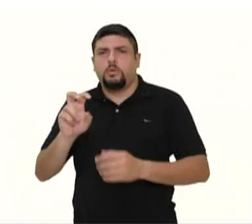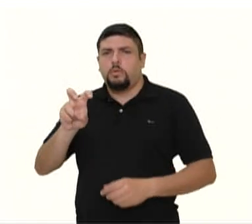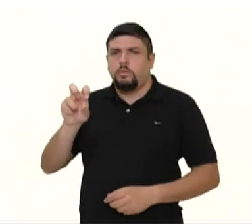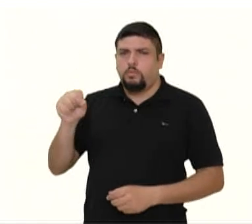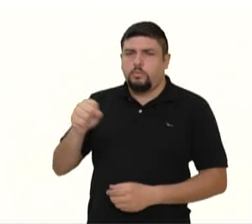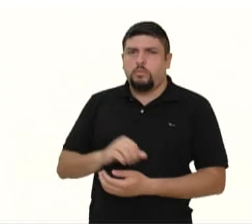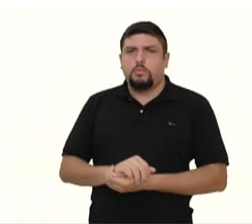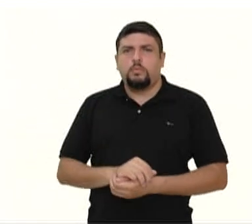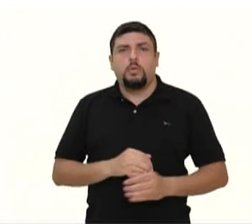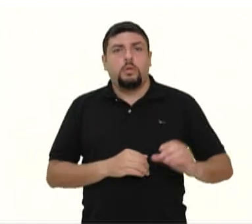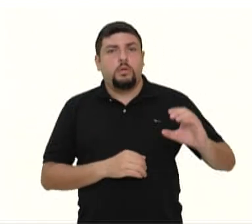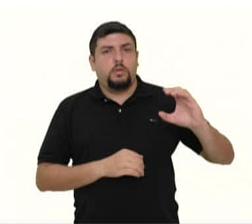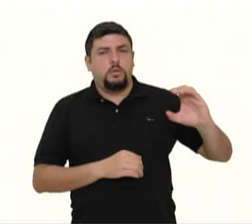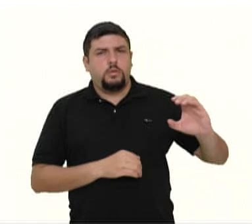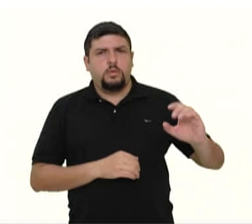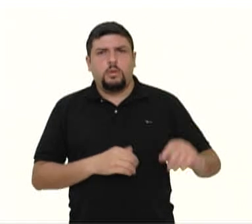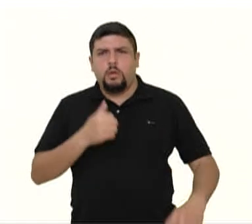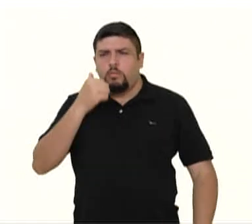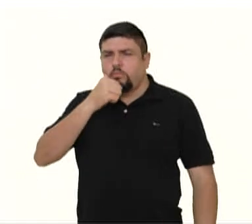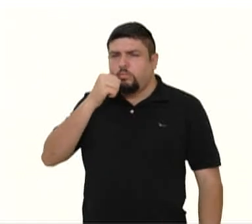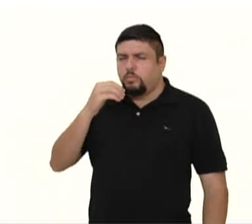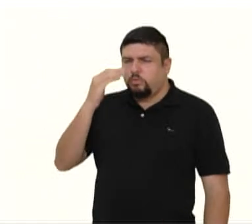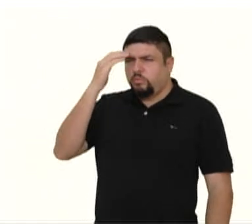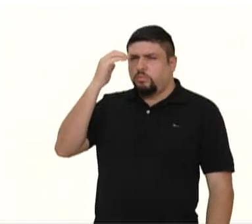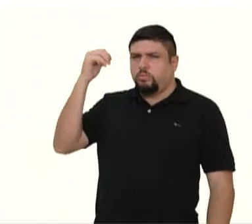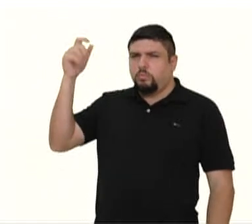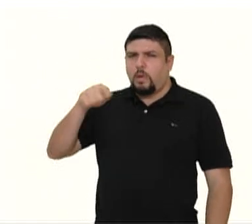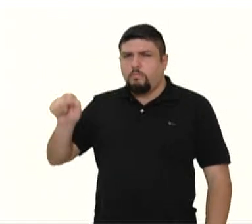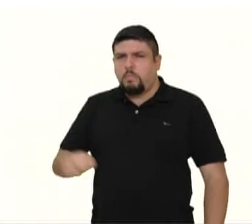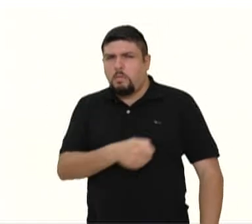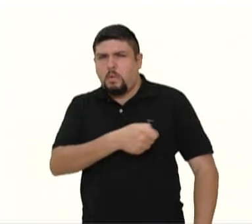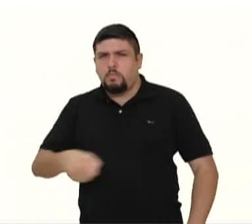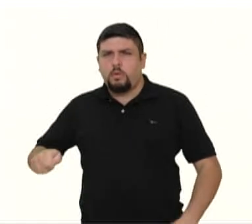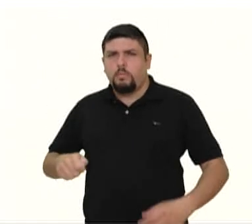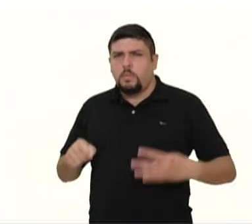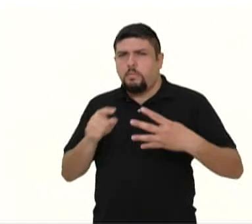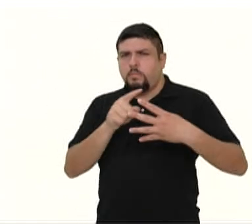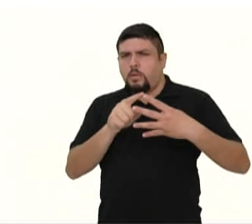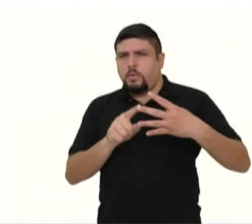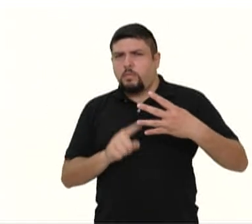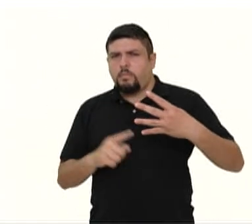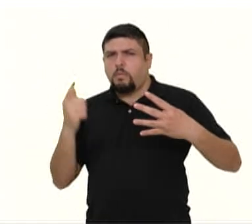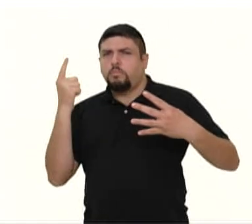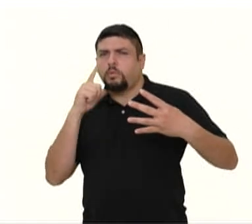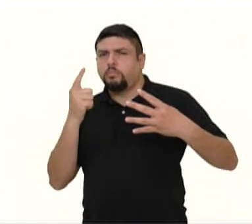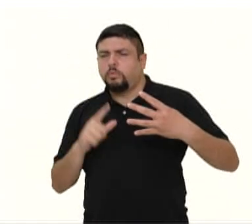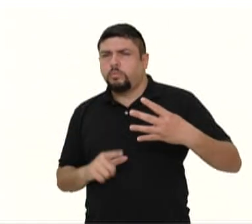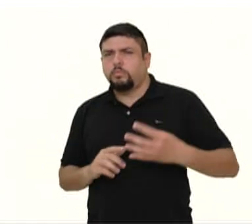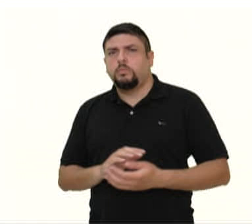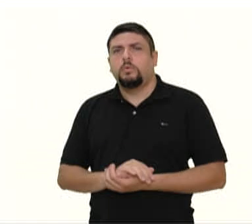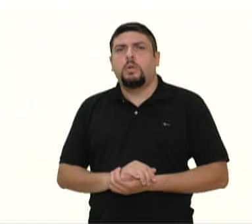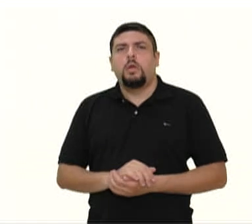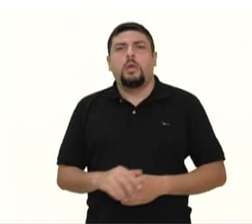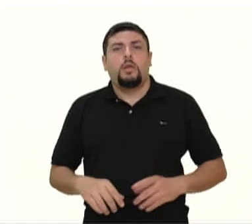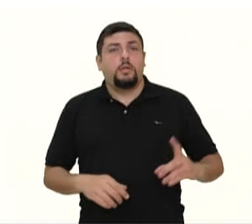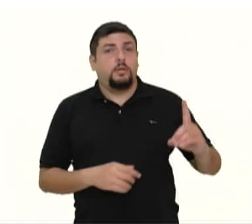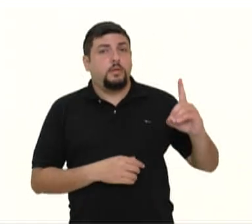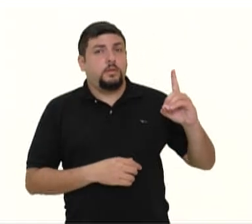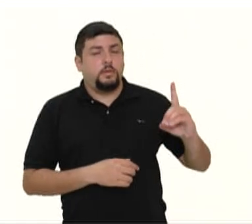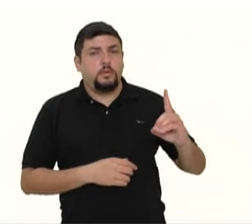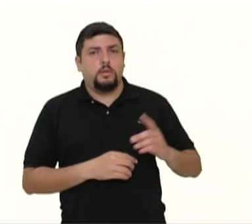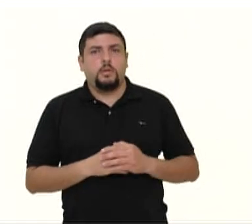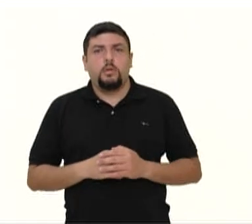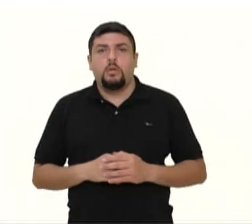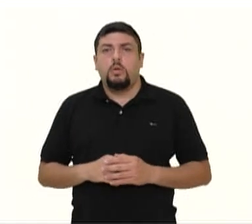C, a maior tenista brasileira vencedora de 4 Grand Slams em 1960. E a letra D, o nome